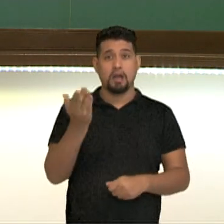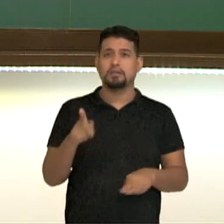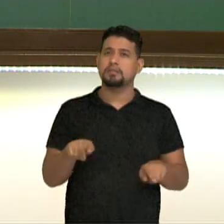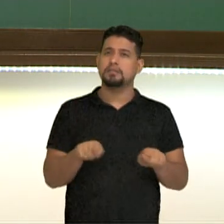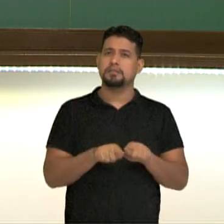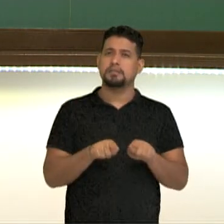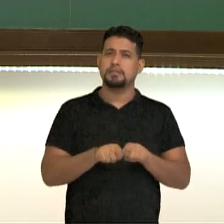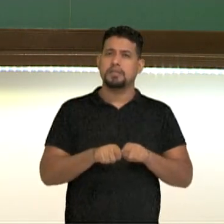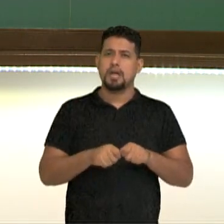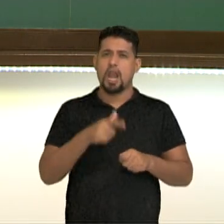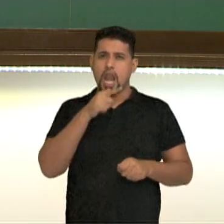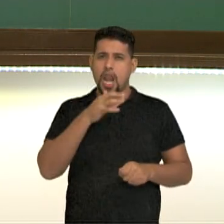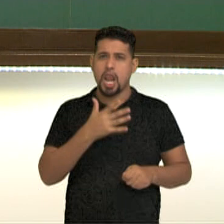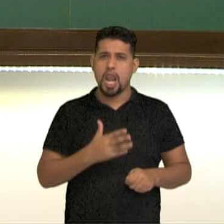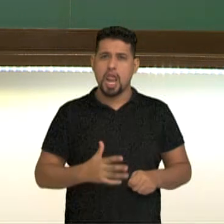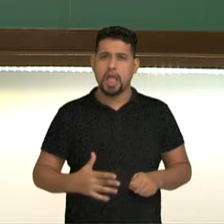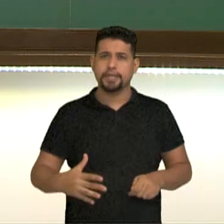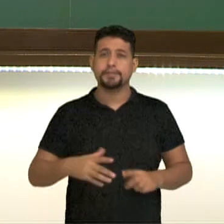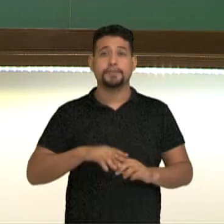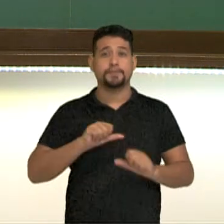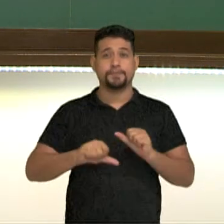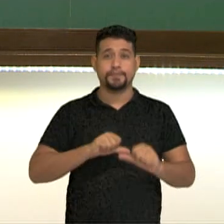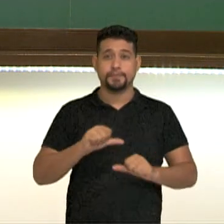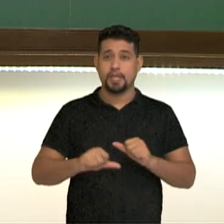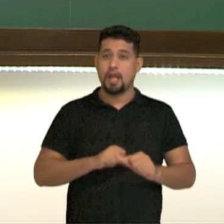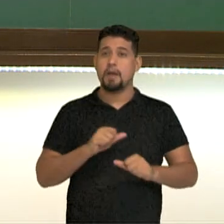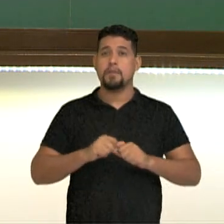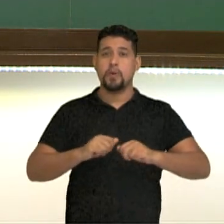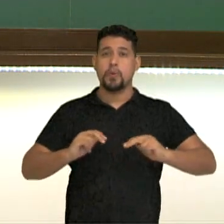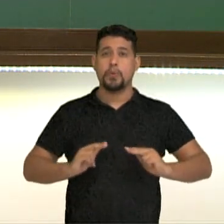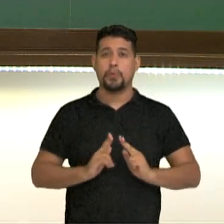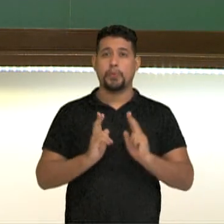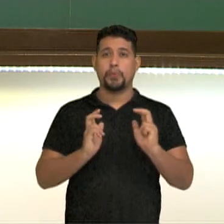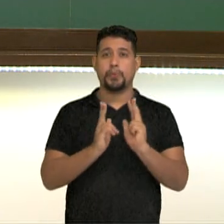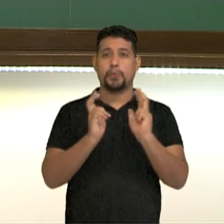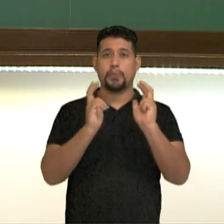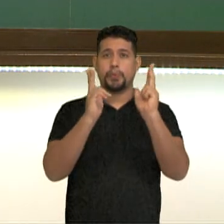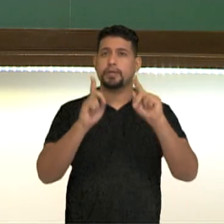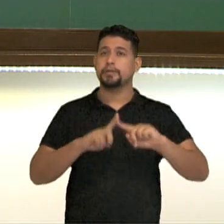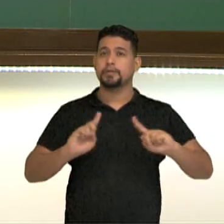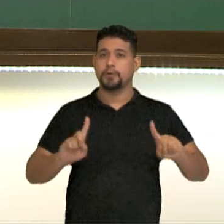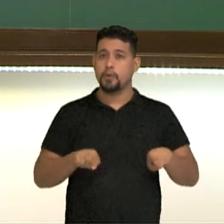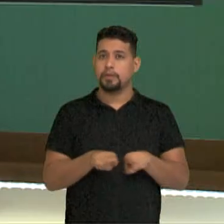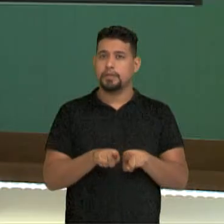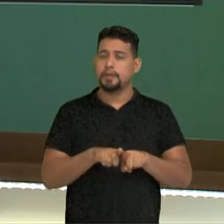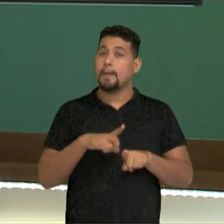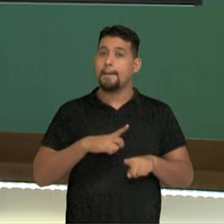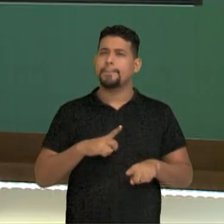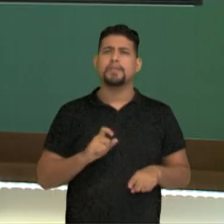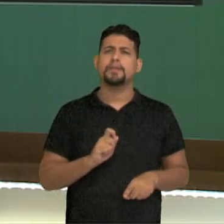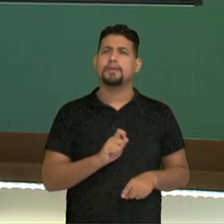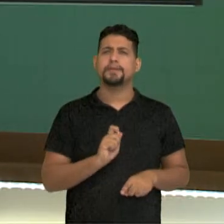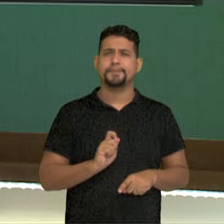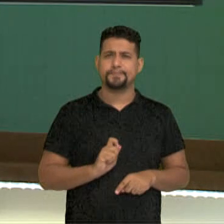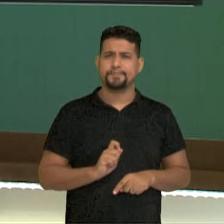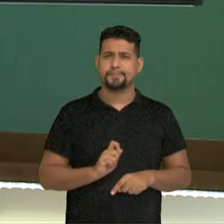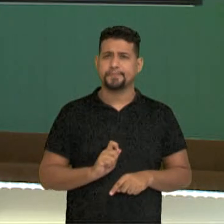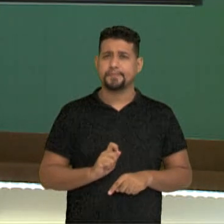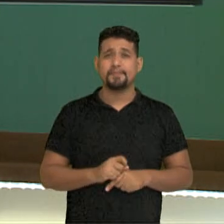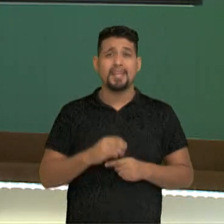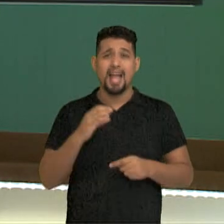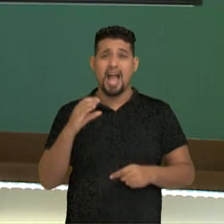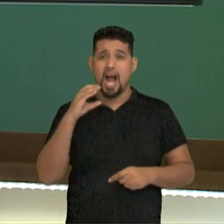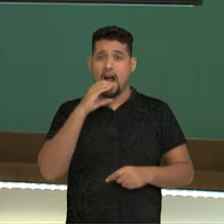ele sair do líquido e passar para o estado gasoso, tá? Um outro detalhe, ele possui, pessoal, alto